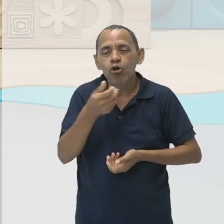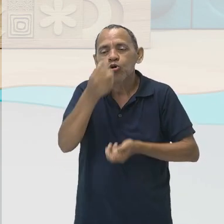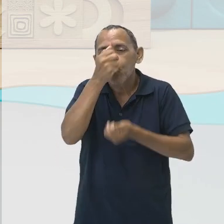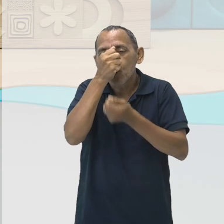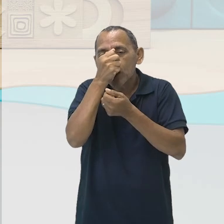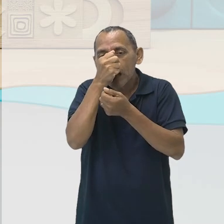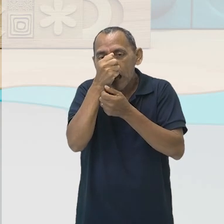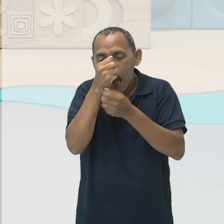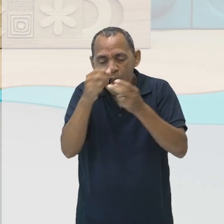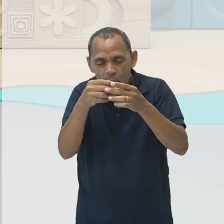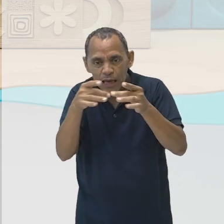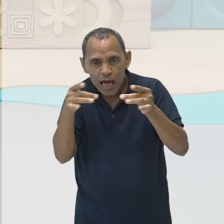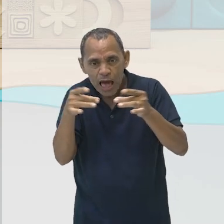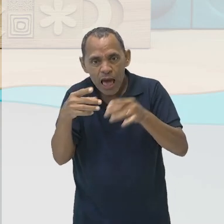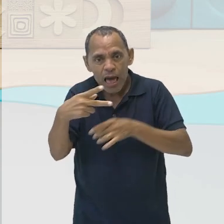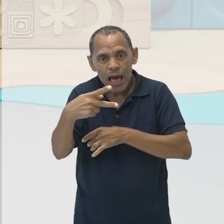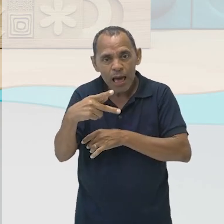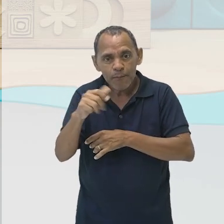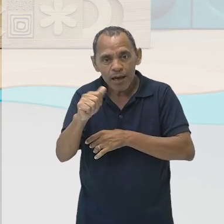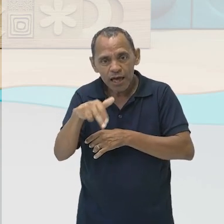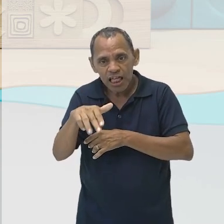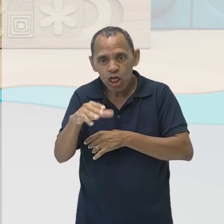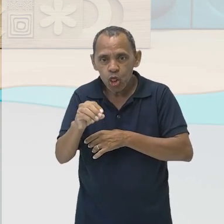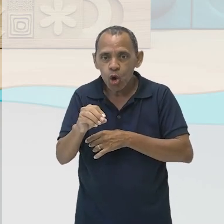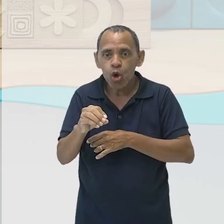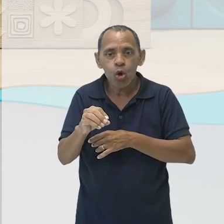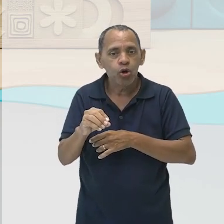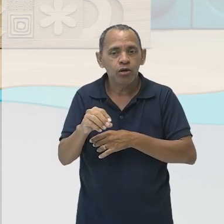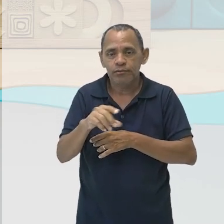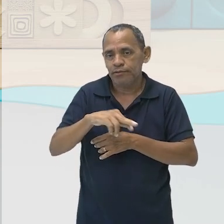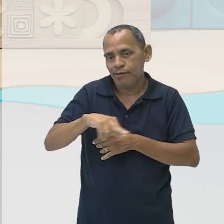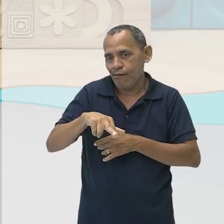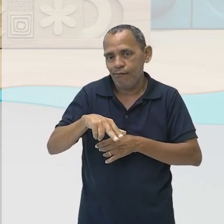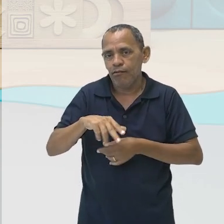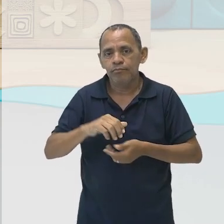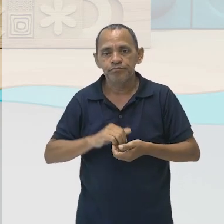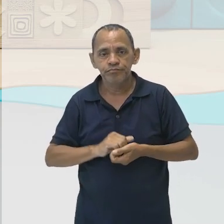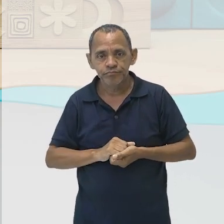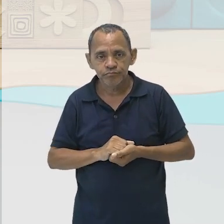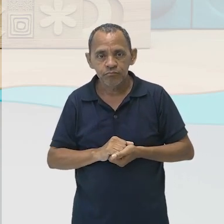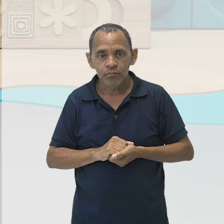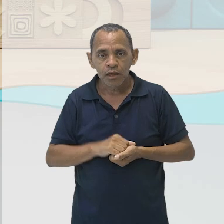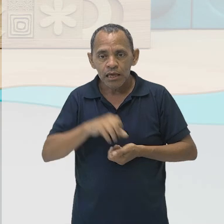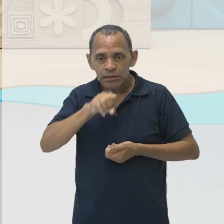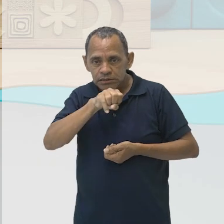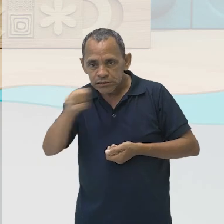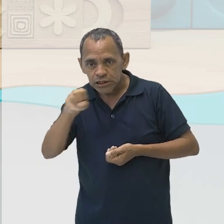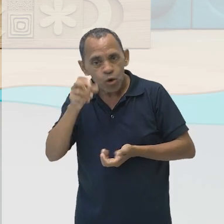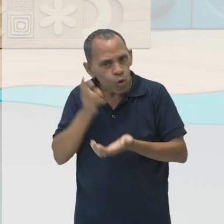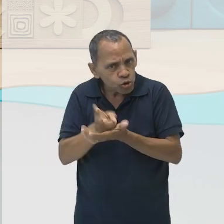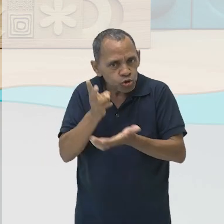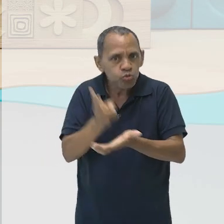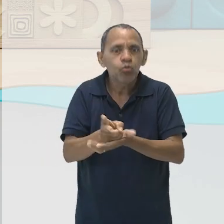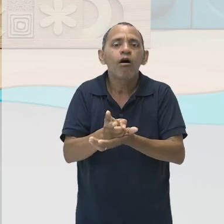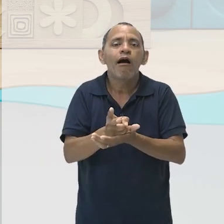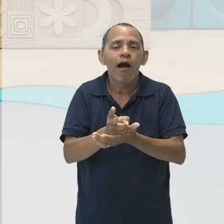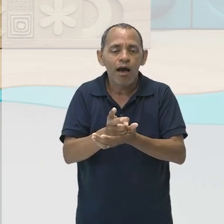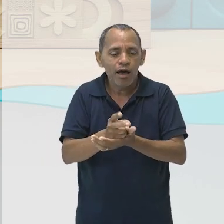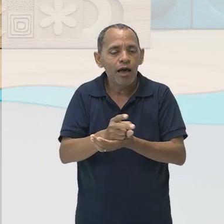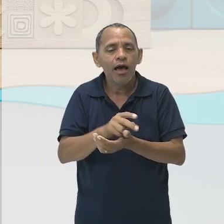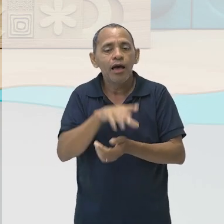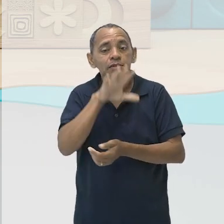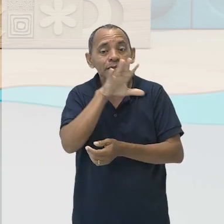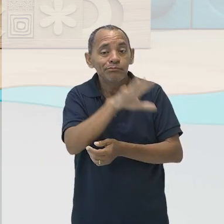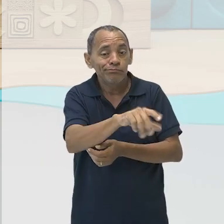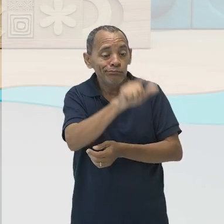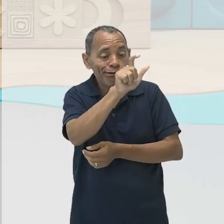nada, tá? E se não parar, você leva essa pessoa para uma unidade de saúde, ok? Isso